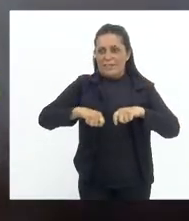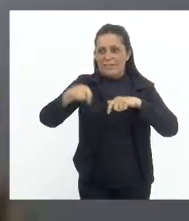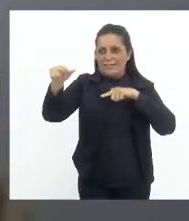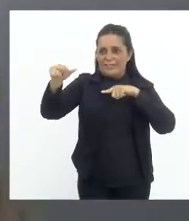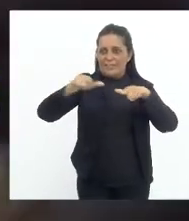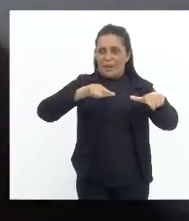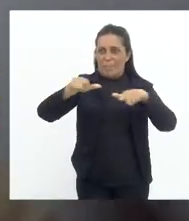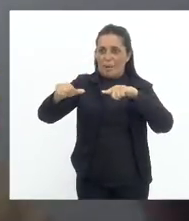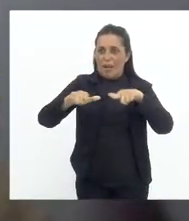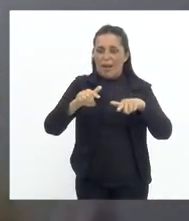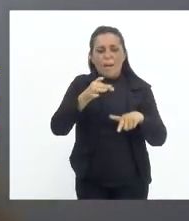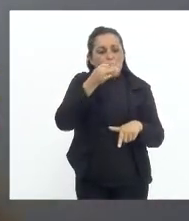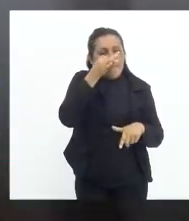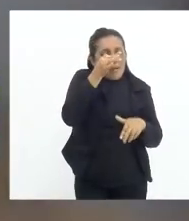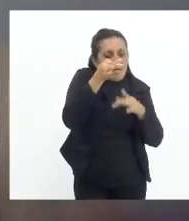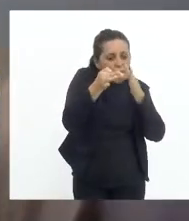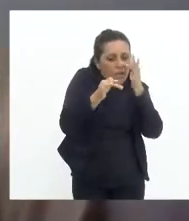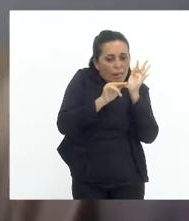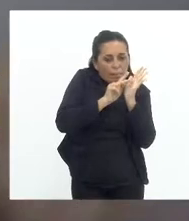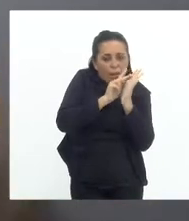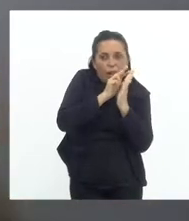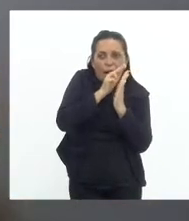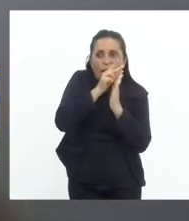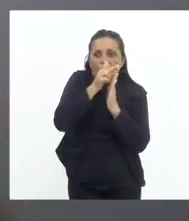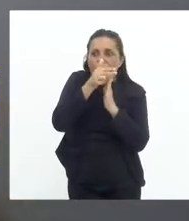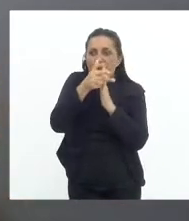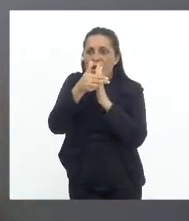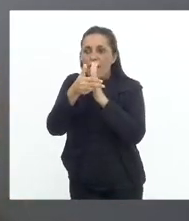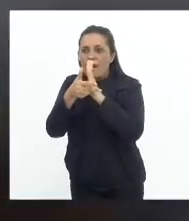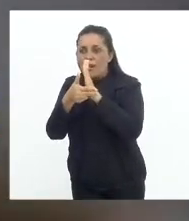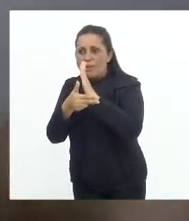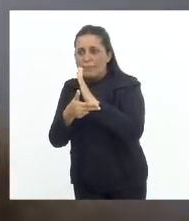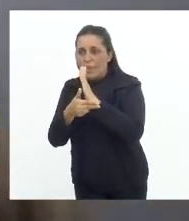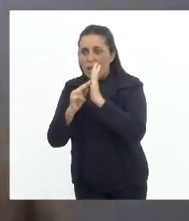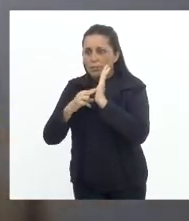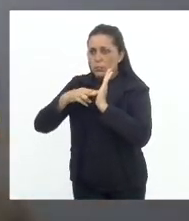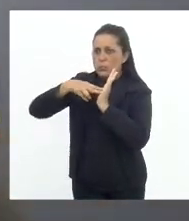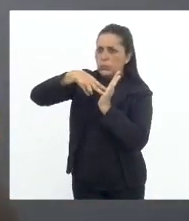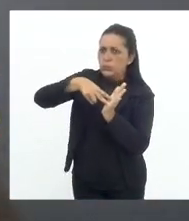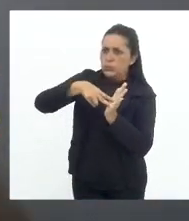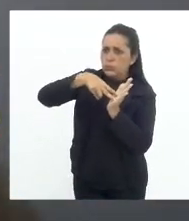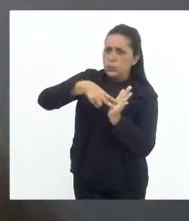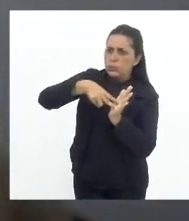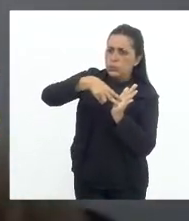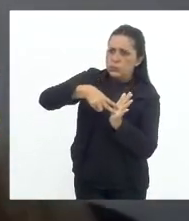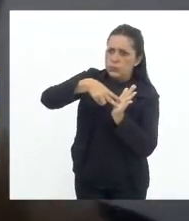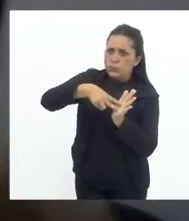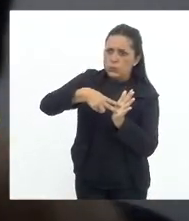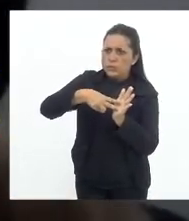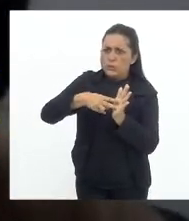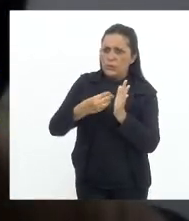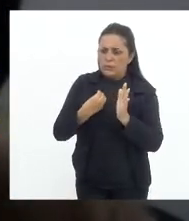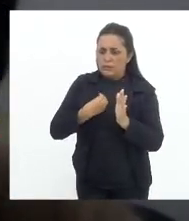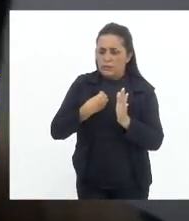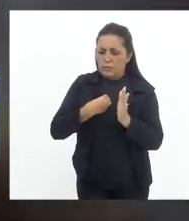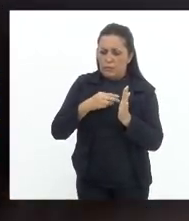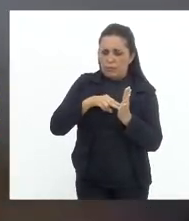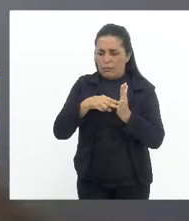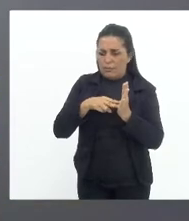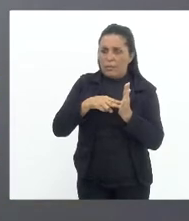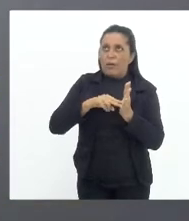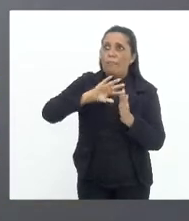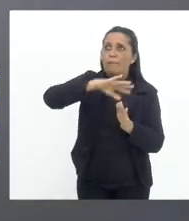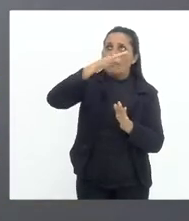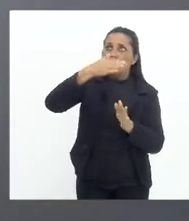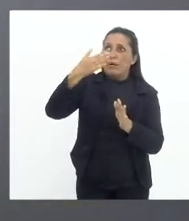dele trabalhar plantas diferentes Todas aquelas que eram riso em que tem sido é a viver a